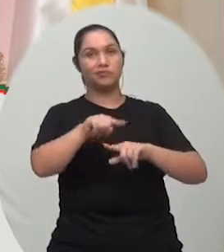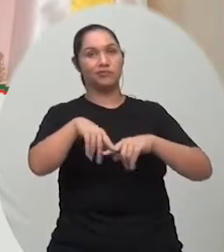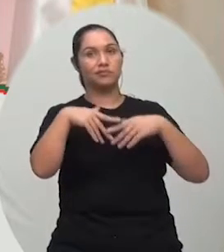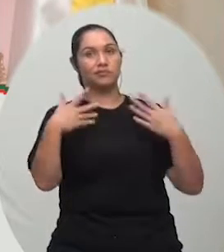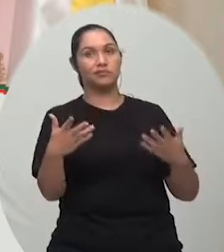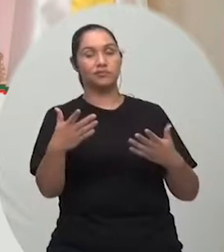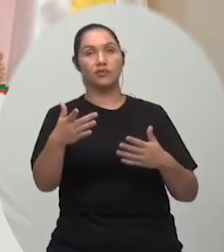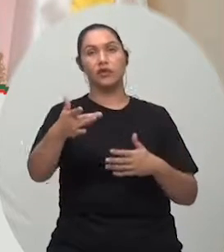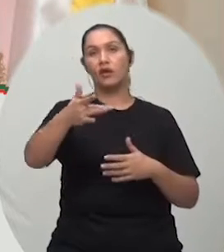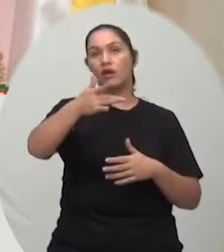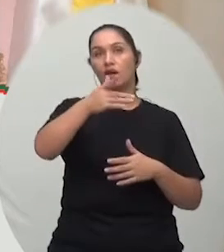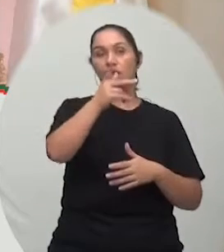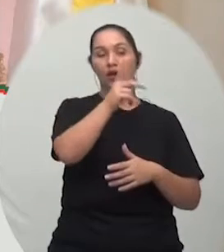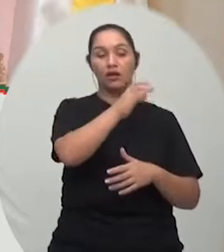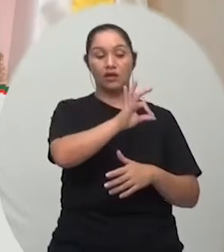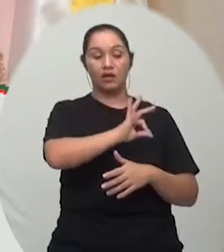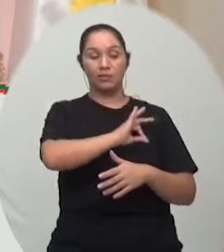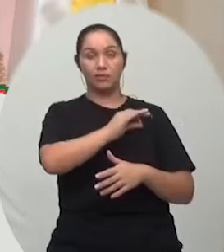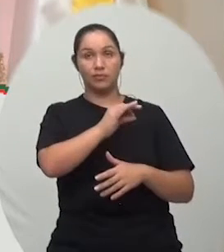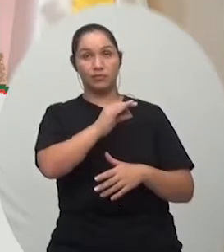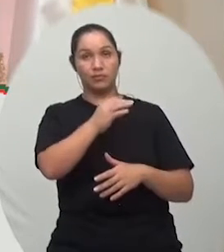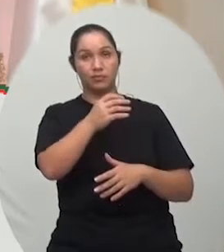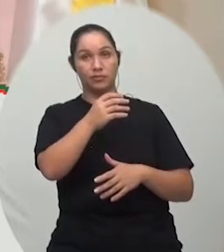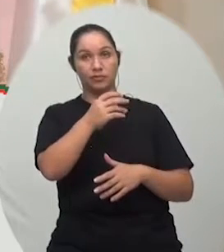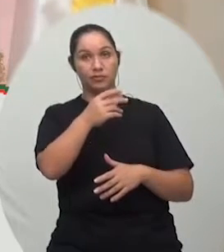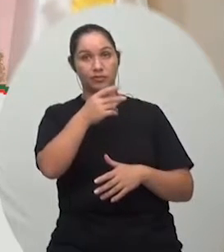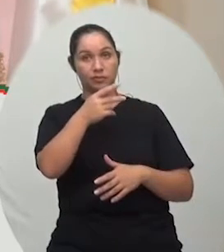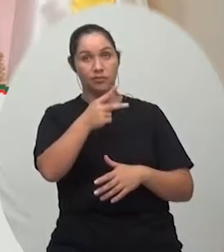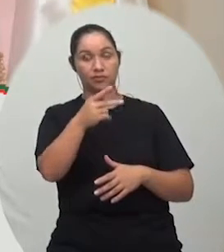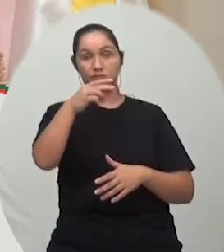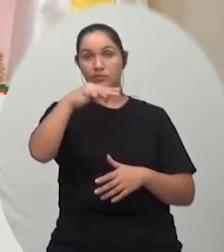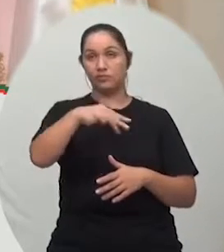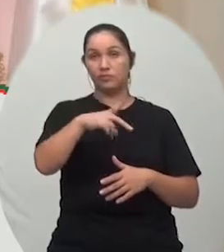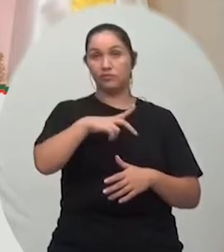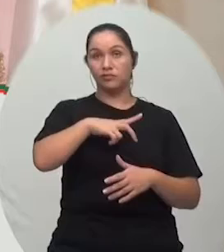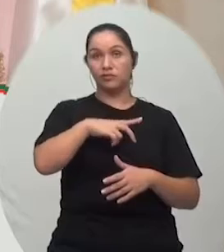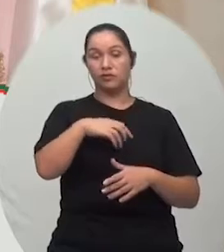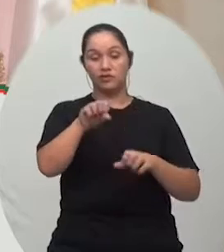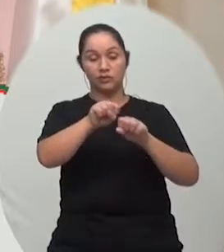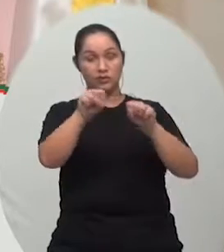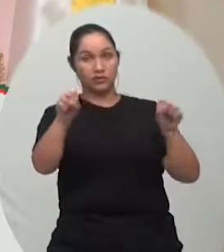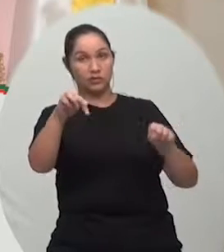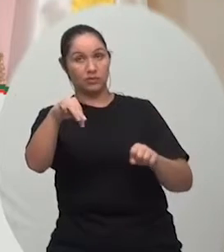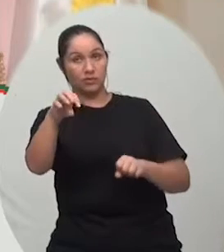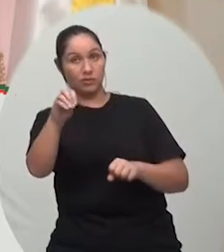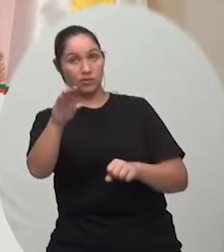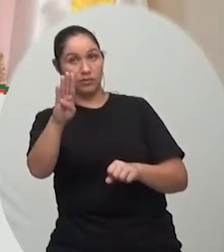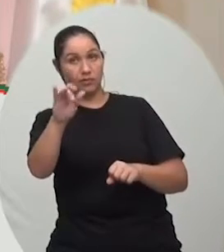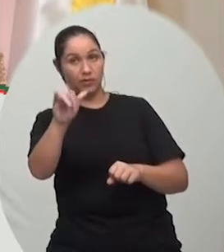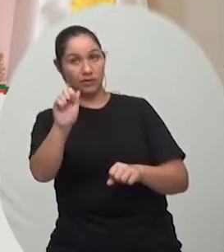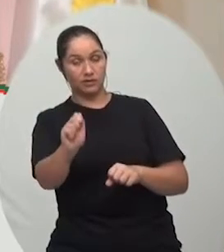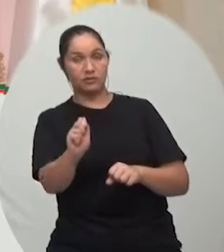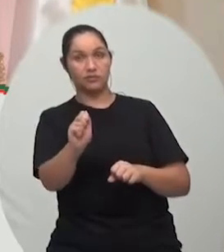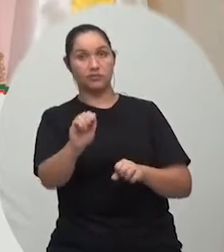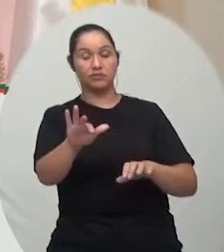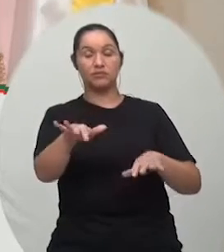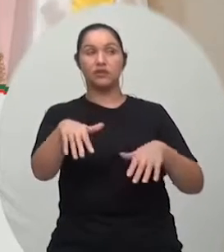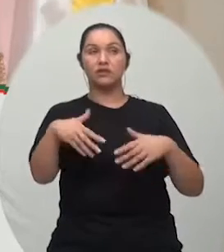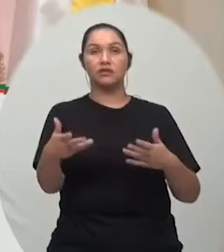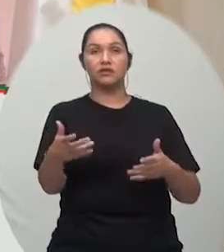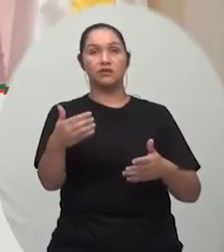sistema mobile e ela faz tudo isso automatizado, vereador Salésio. Então, basta o município se integrar, quem sabe fazer um